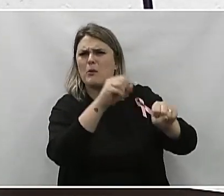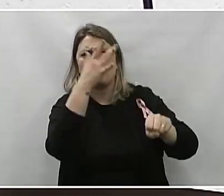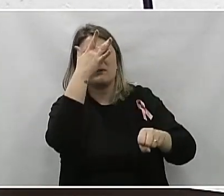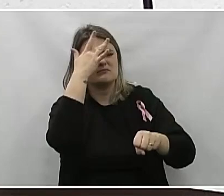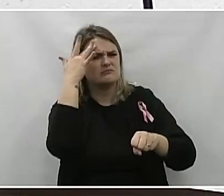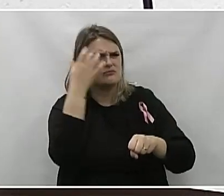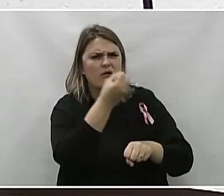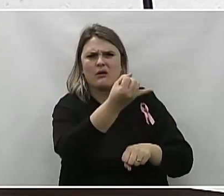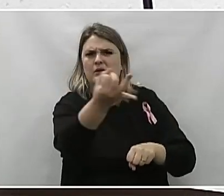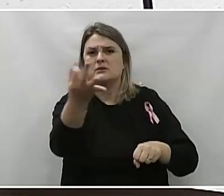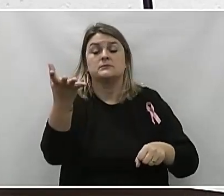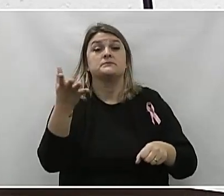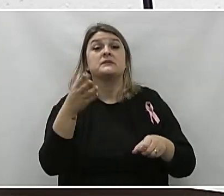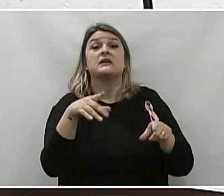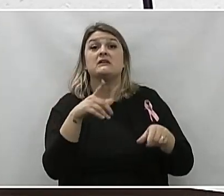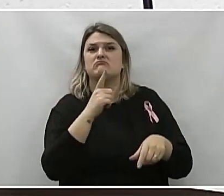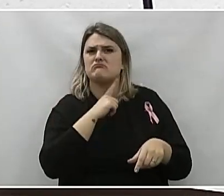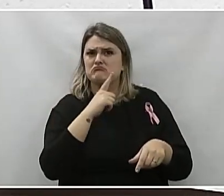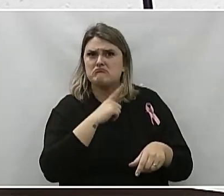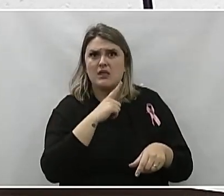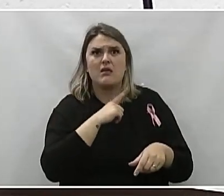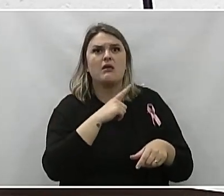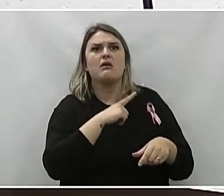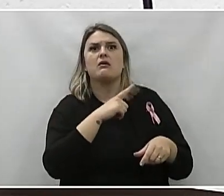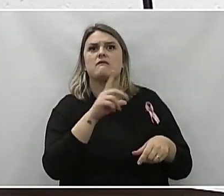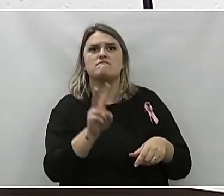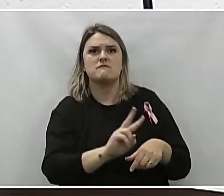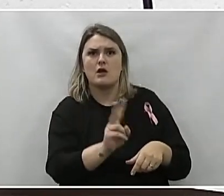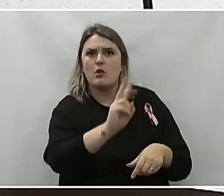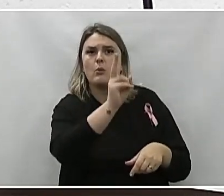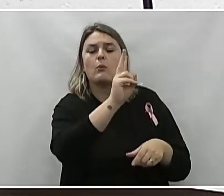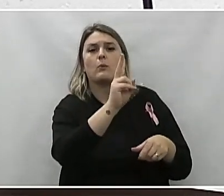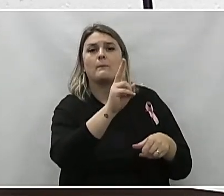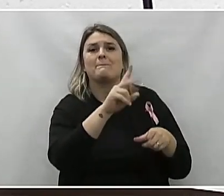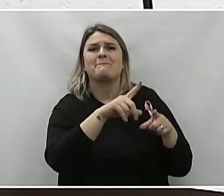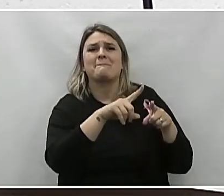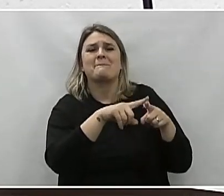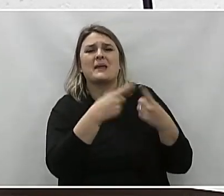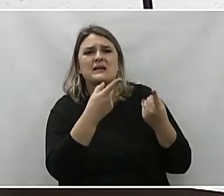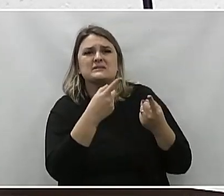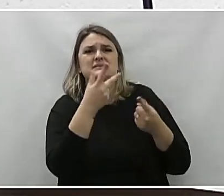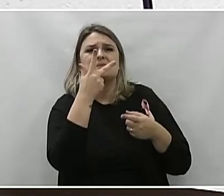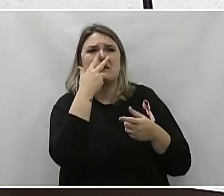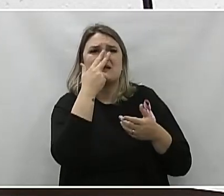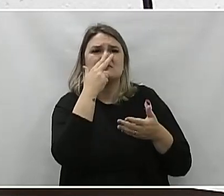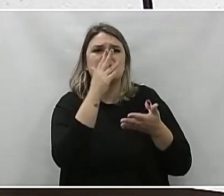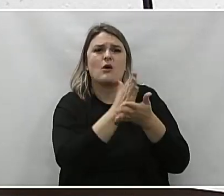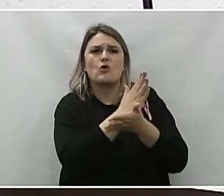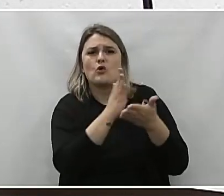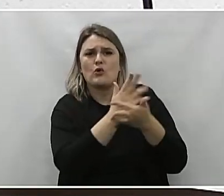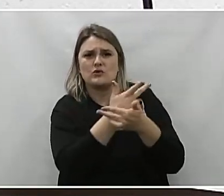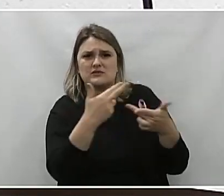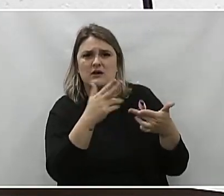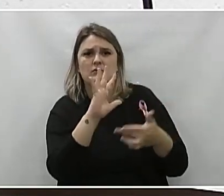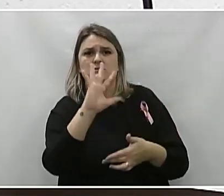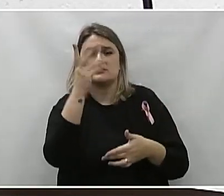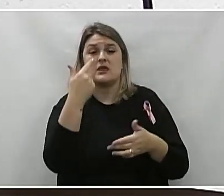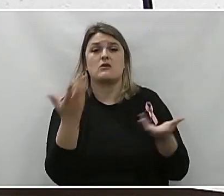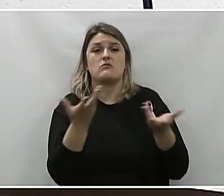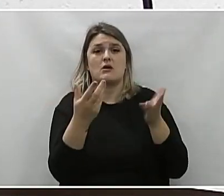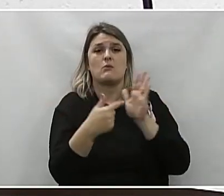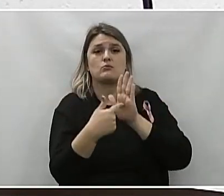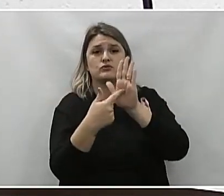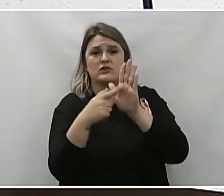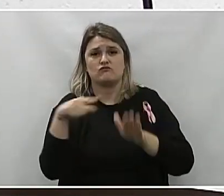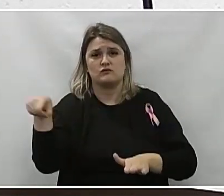na nossa região e tinha tudo para ser muito valorizado eu quero apresentar para